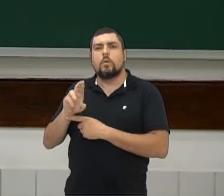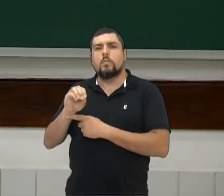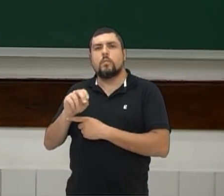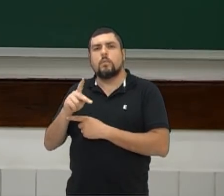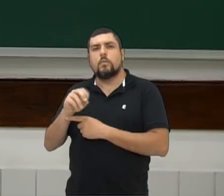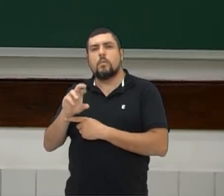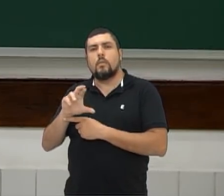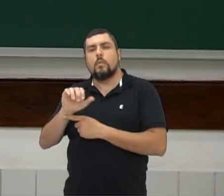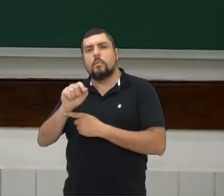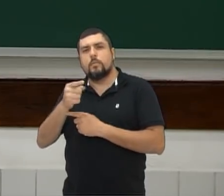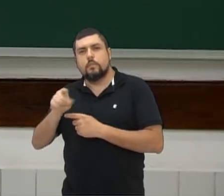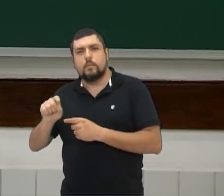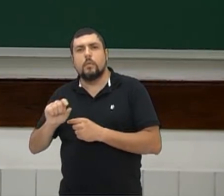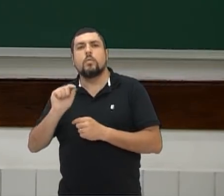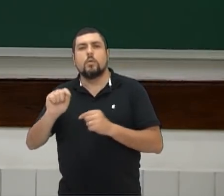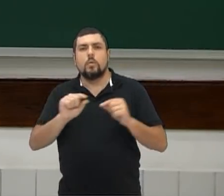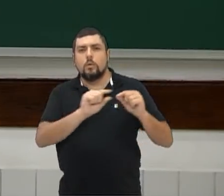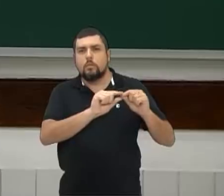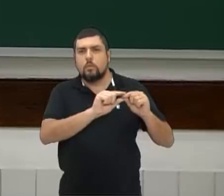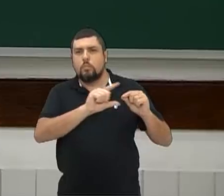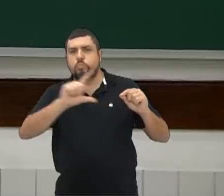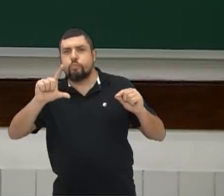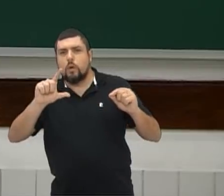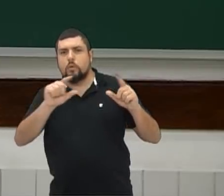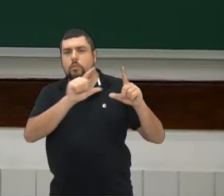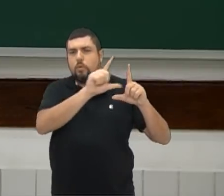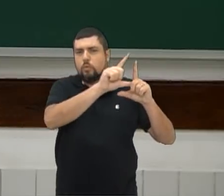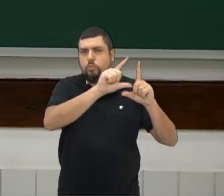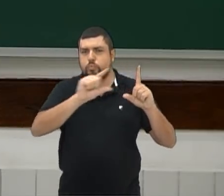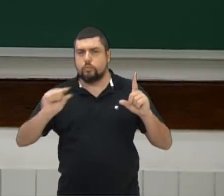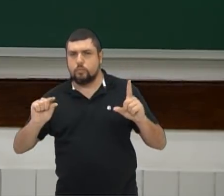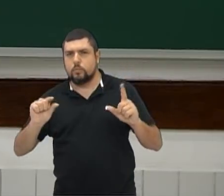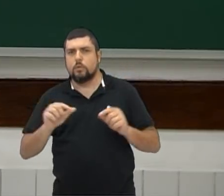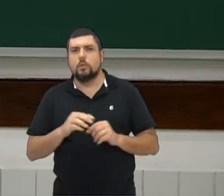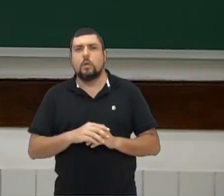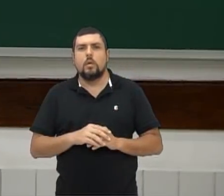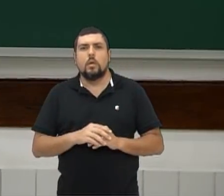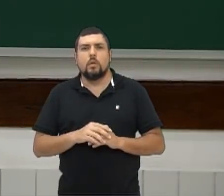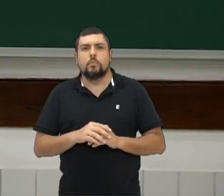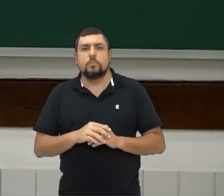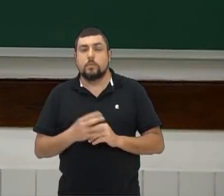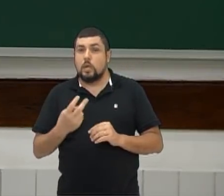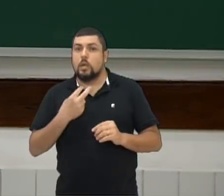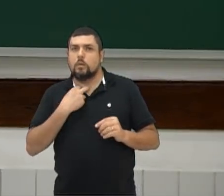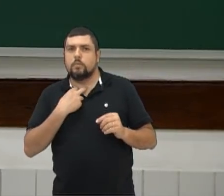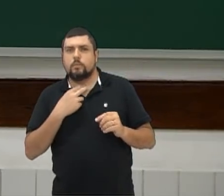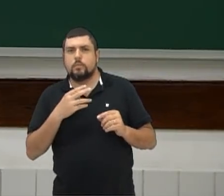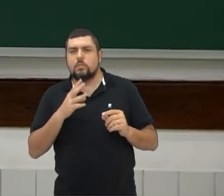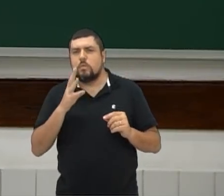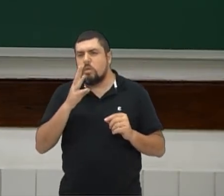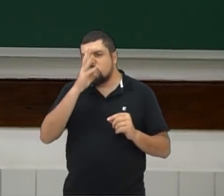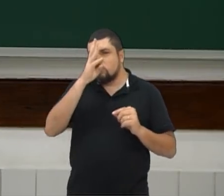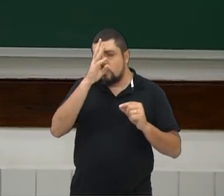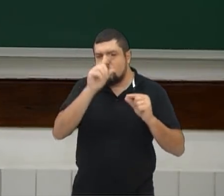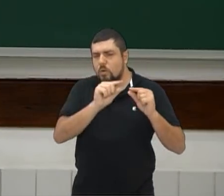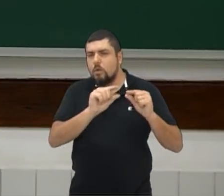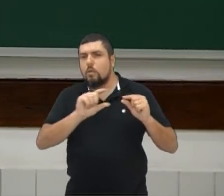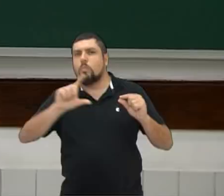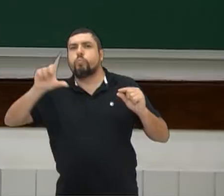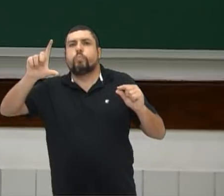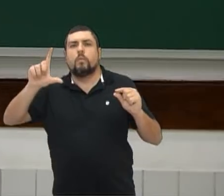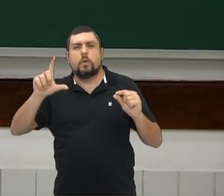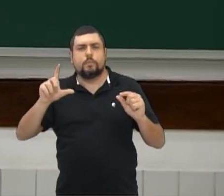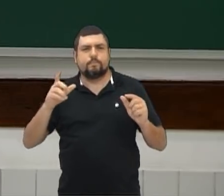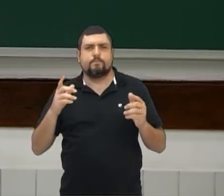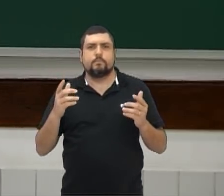com ampliação e redução ao mesmo momento. Você não pode ampliar ou reduzir uma imagem sem manter uma proporção,